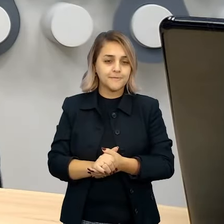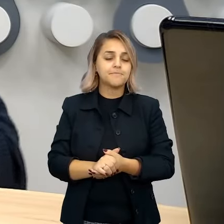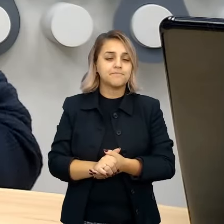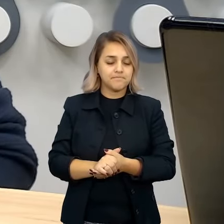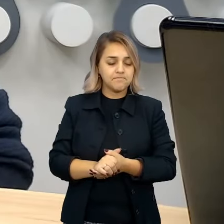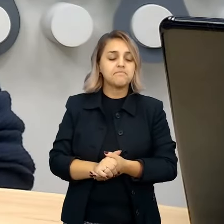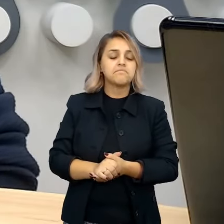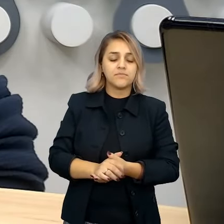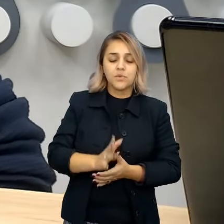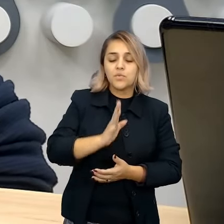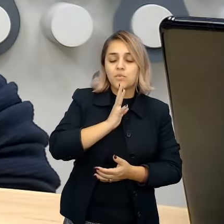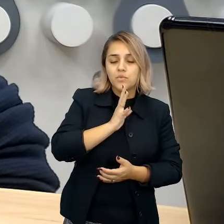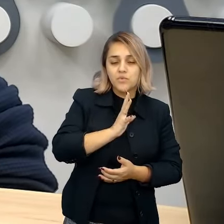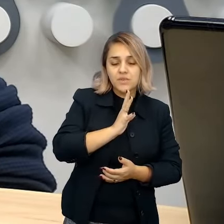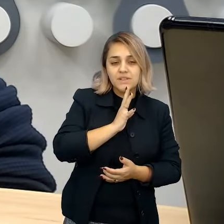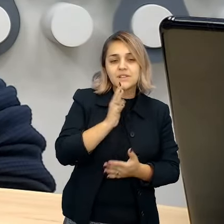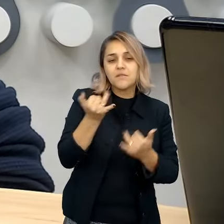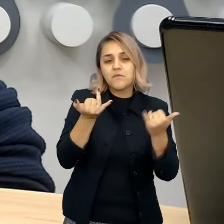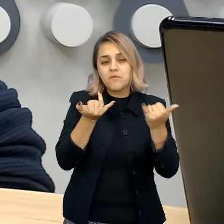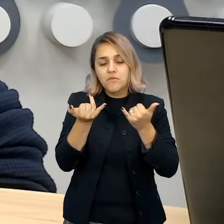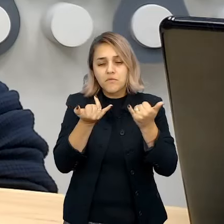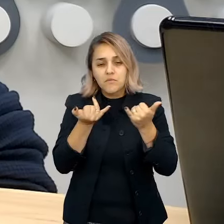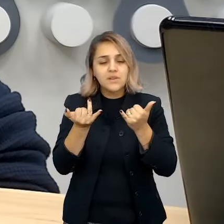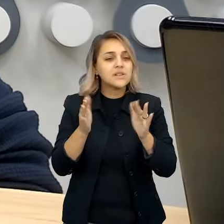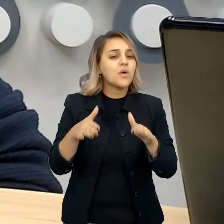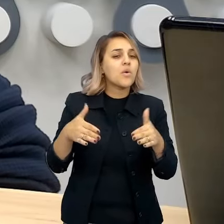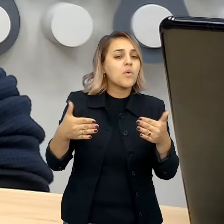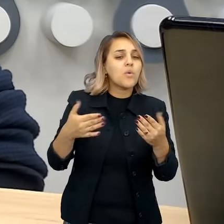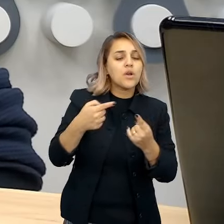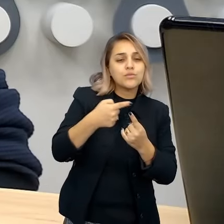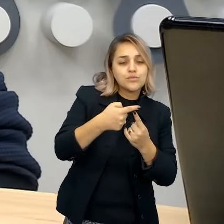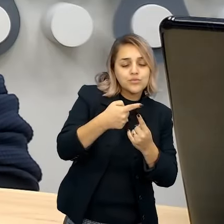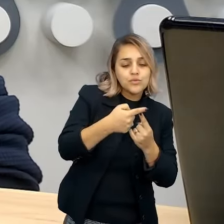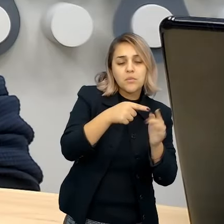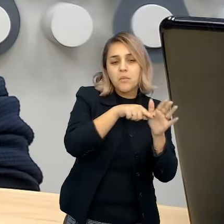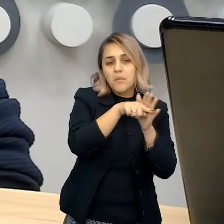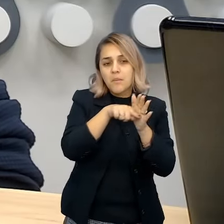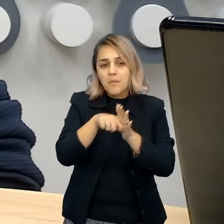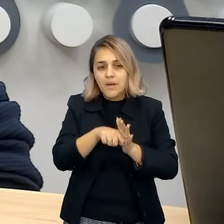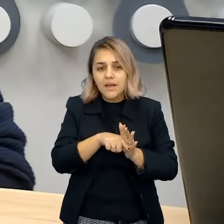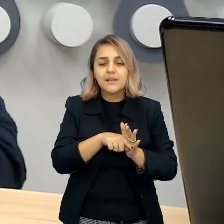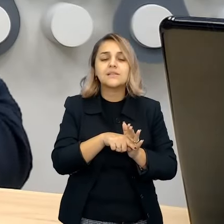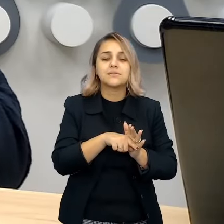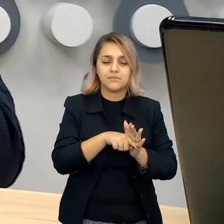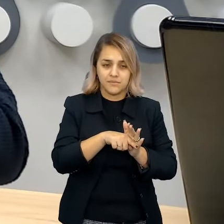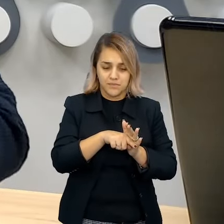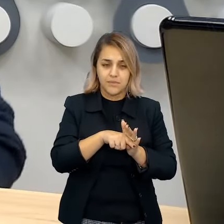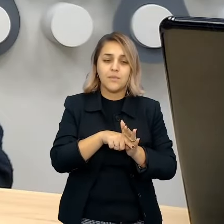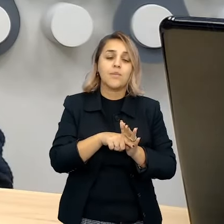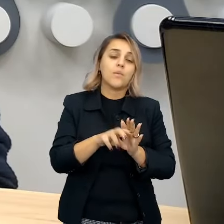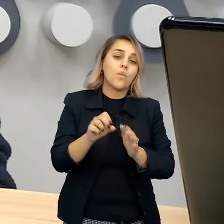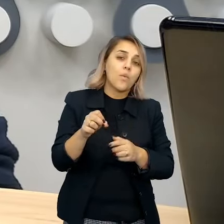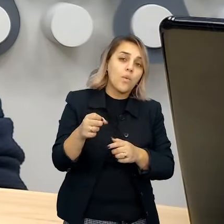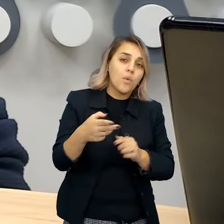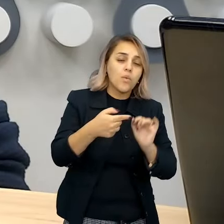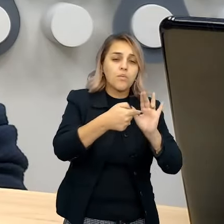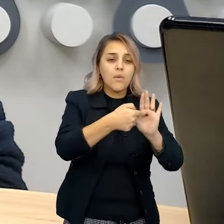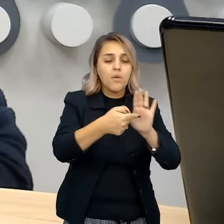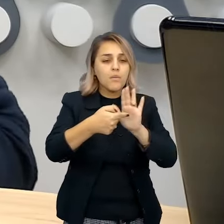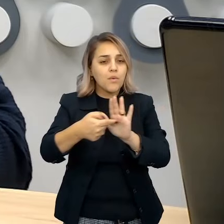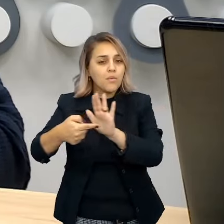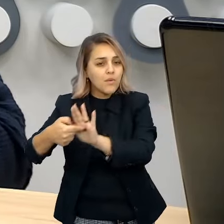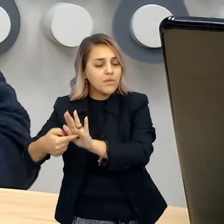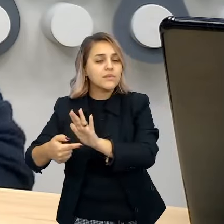dados, qual será o próximo passo? O tipo de pesquisa, né? Se ela é uma pesquisa censitária ou amostragem,